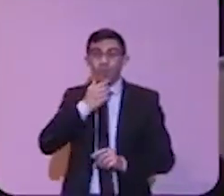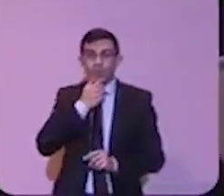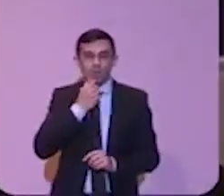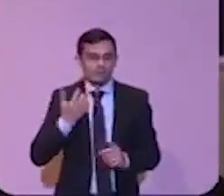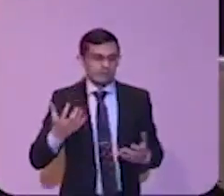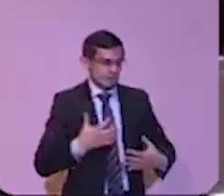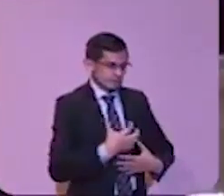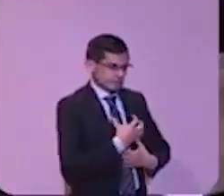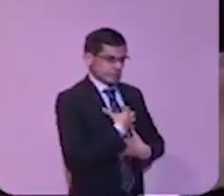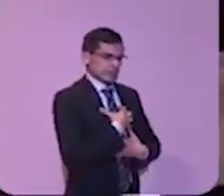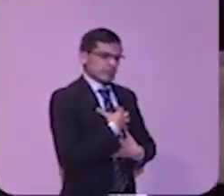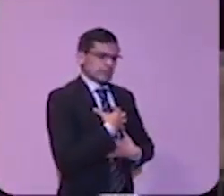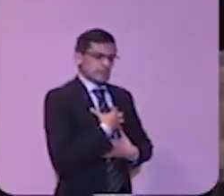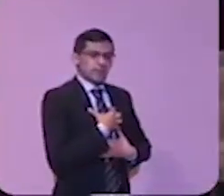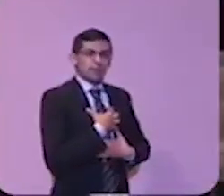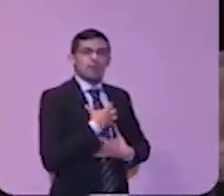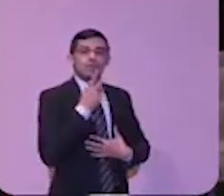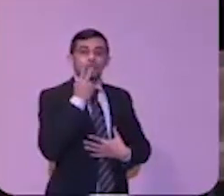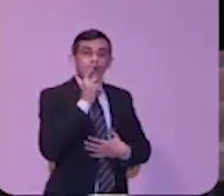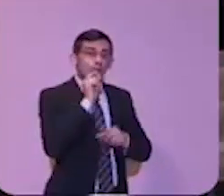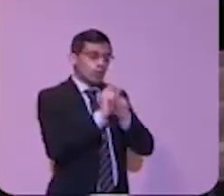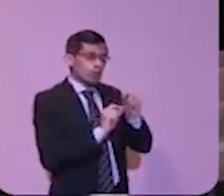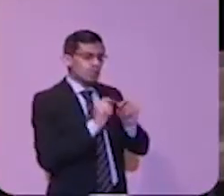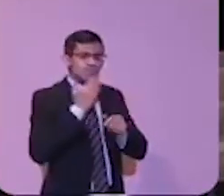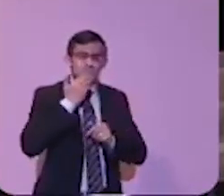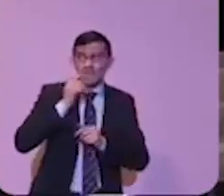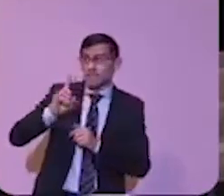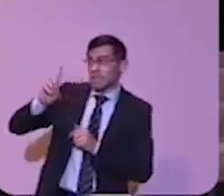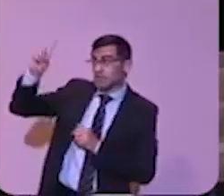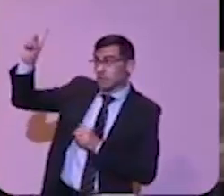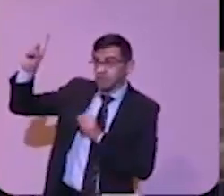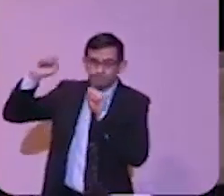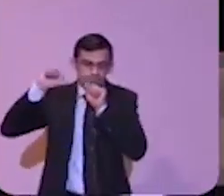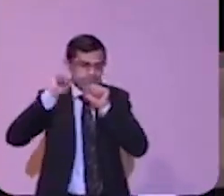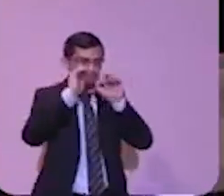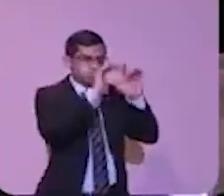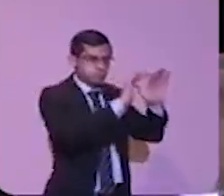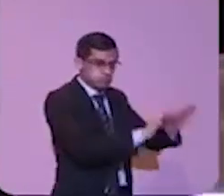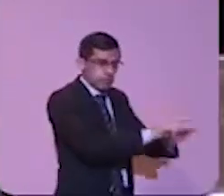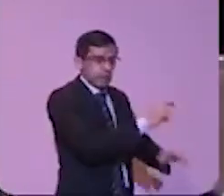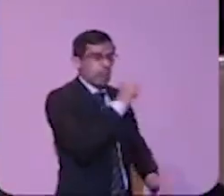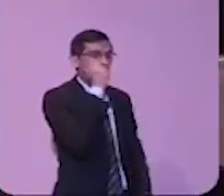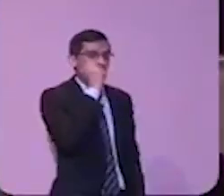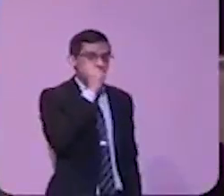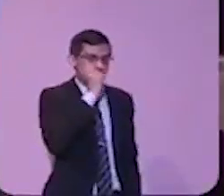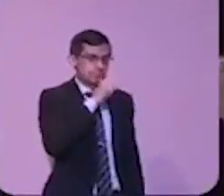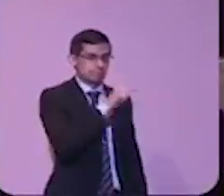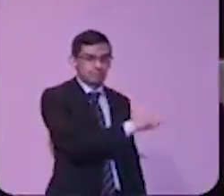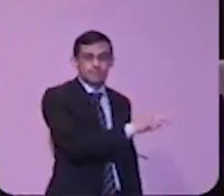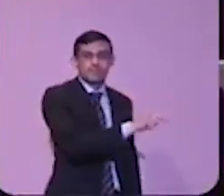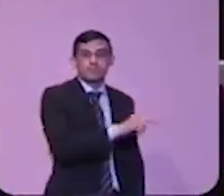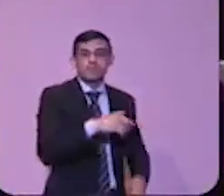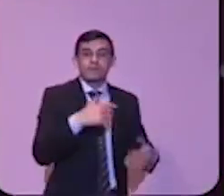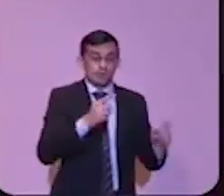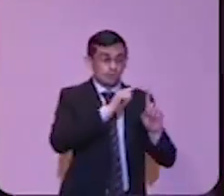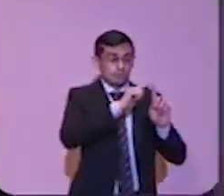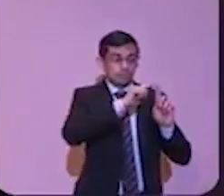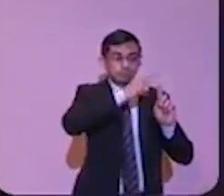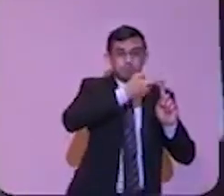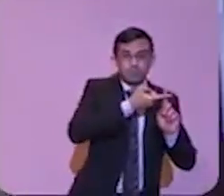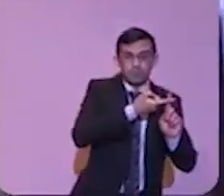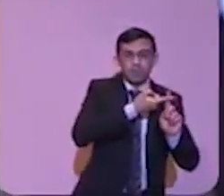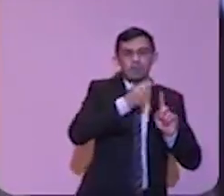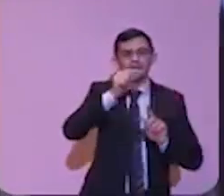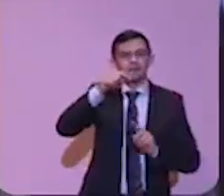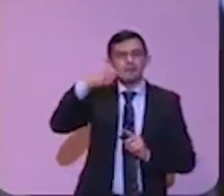fica impactado com aquela palavra e pede ao Senhor que abençoe a vida daquela mulher. Ela engravida